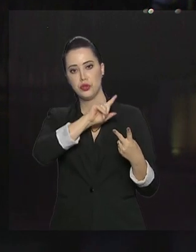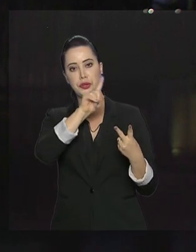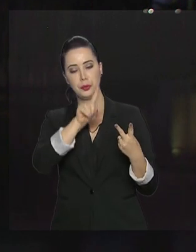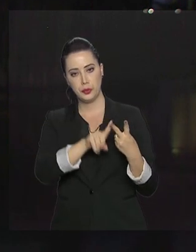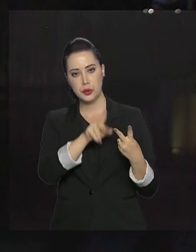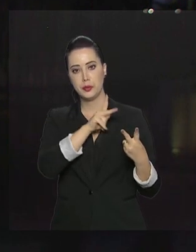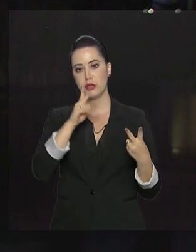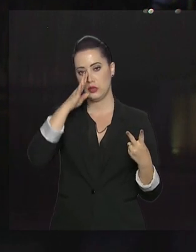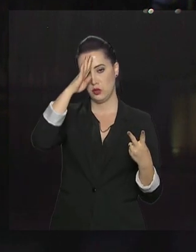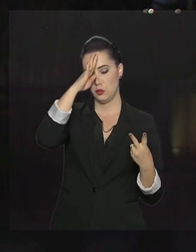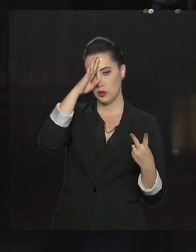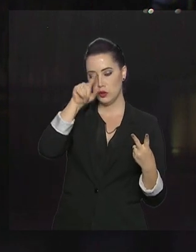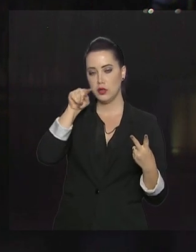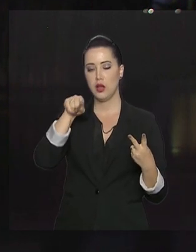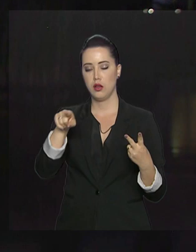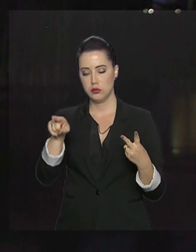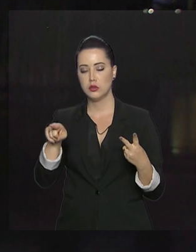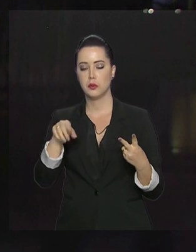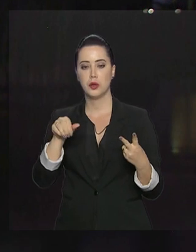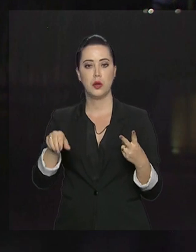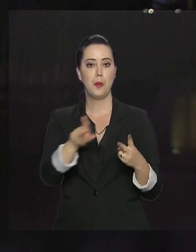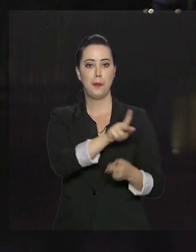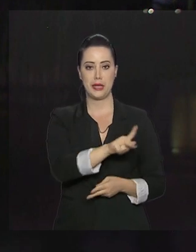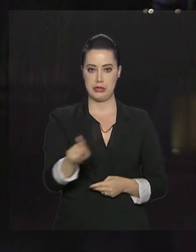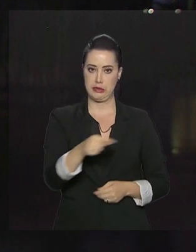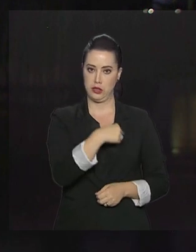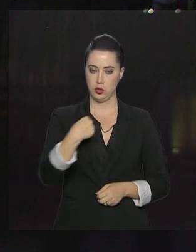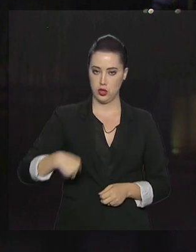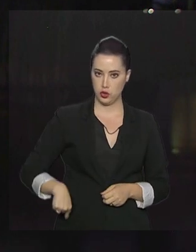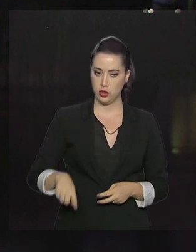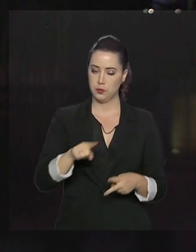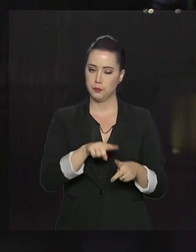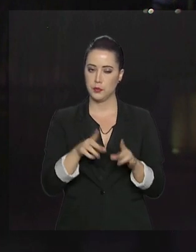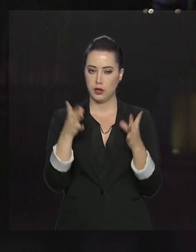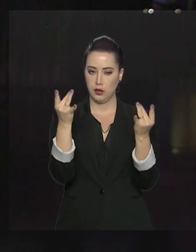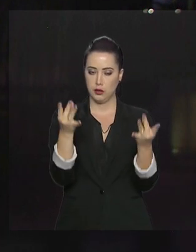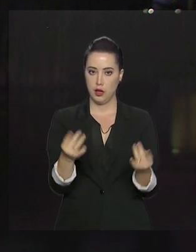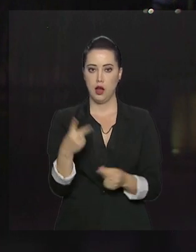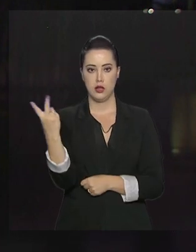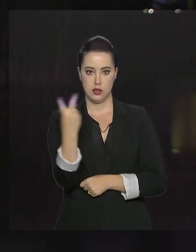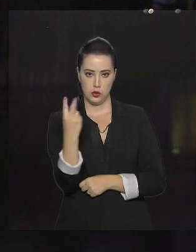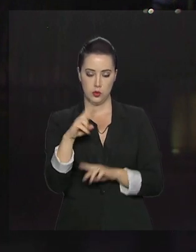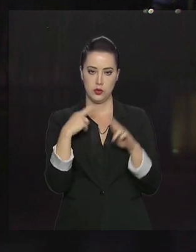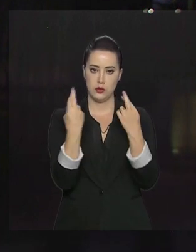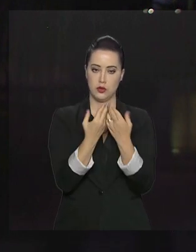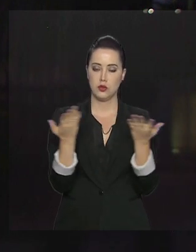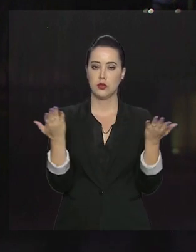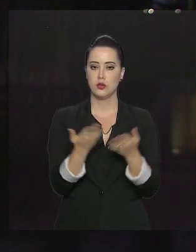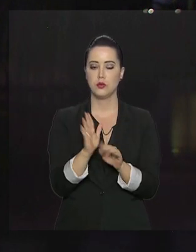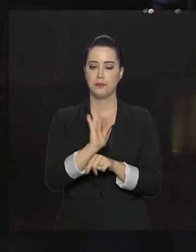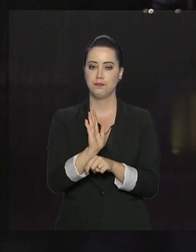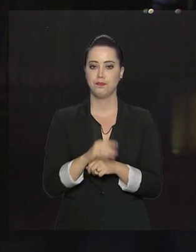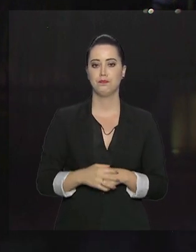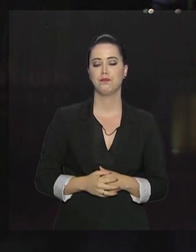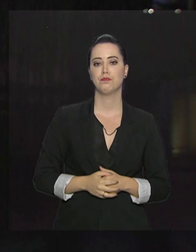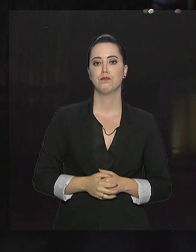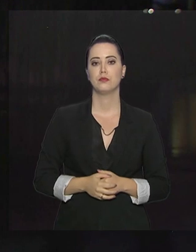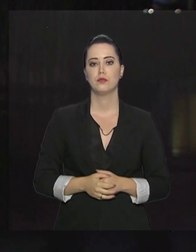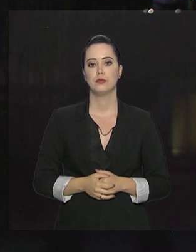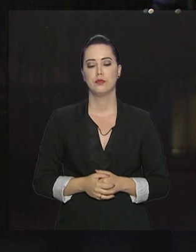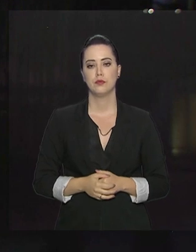funcionário anfitrião do evento e o presidente da china e os detalhes dessas duas reuniões agora na reportagem